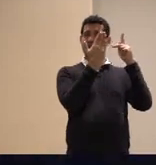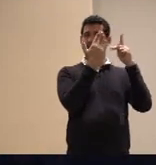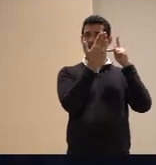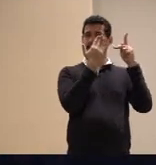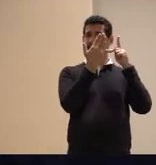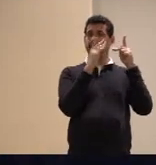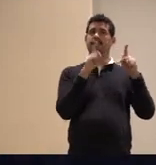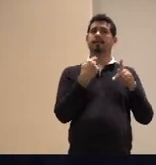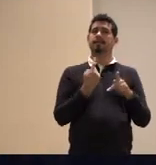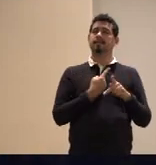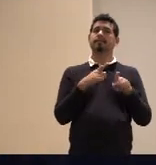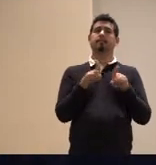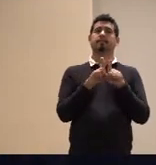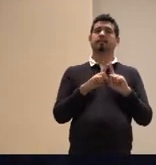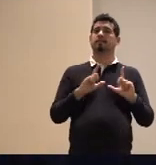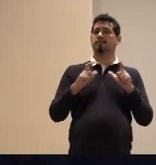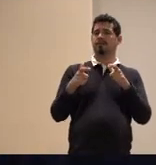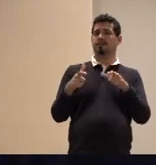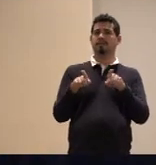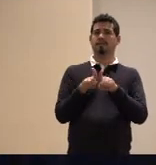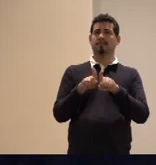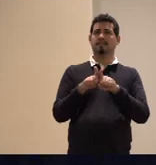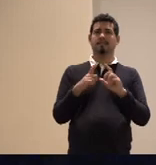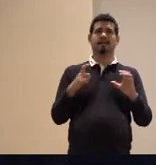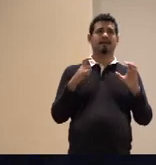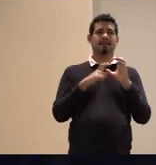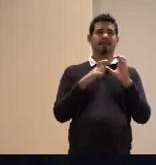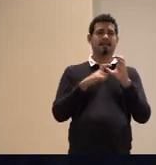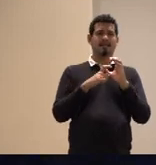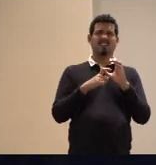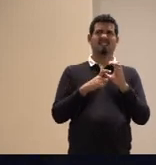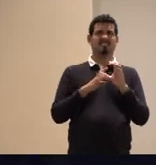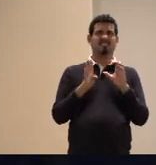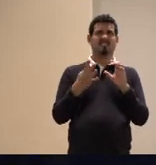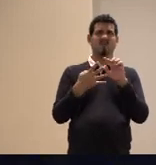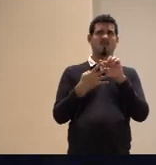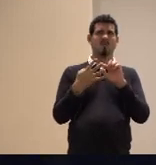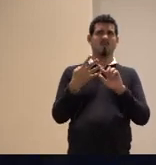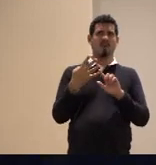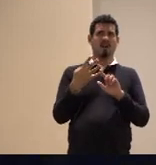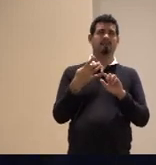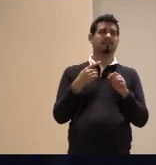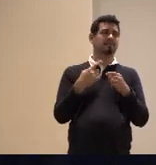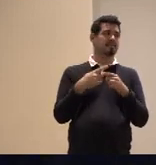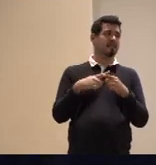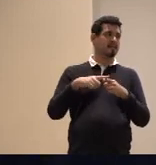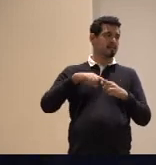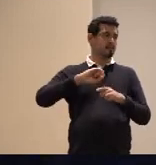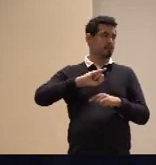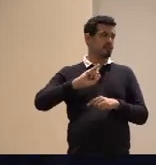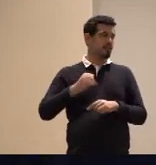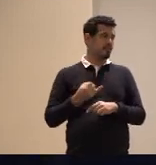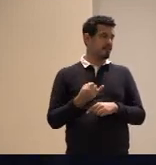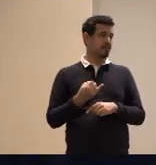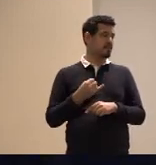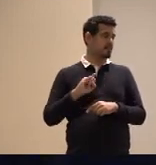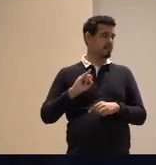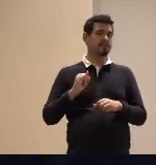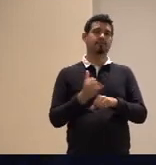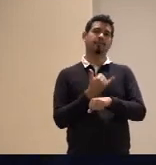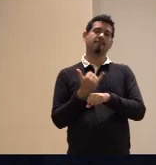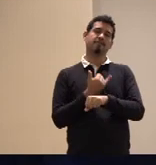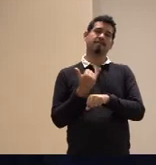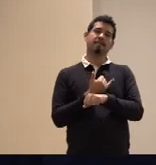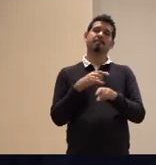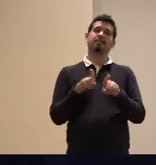nosso ficou internado em... Foi na mesma clínica 3 ou 4 vezes, que era uma clínica de Joinville. Sem sucesso, porque a clínica de Joinville